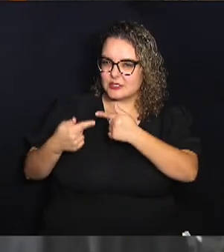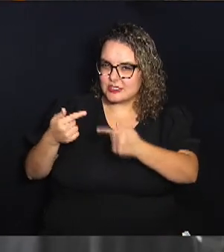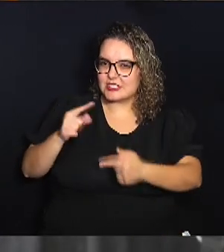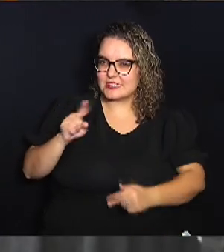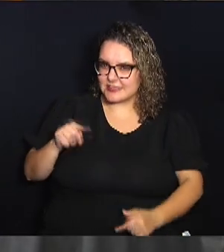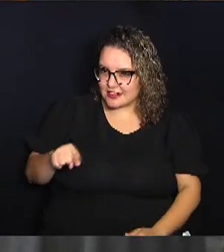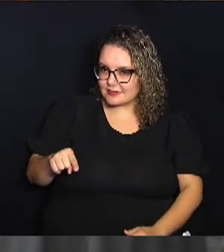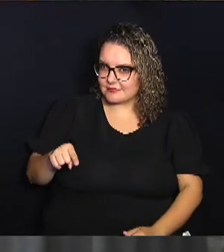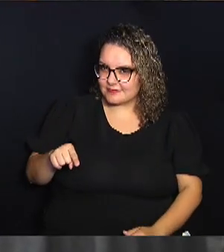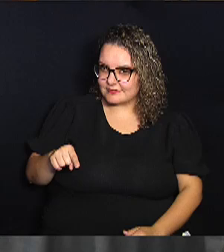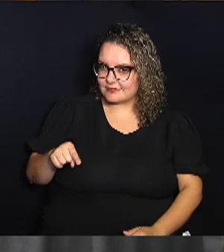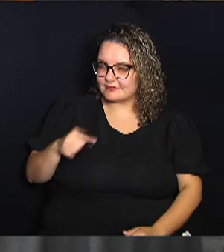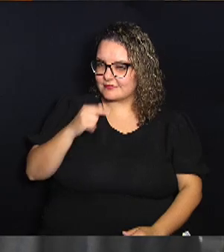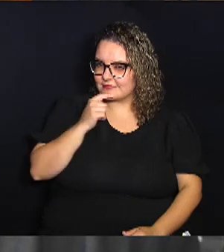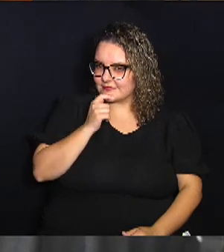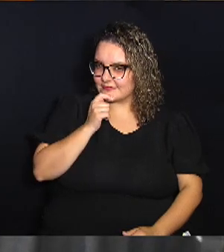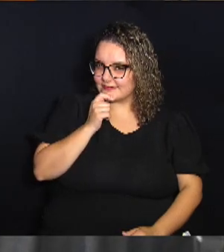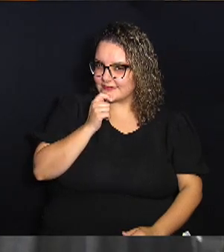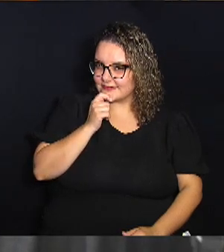Z?